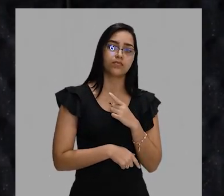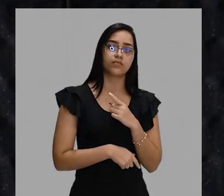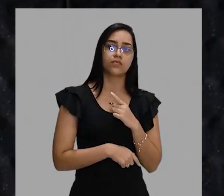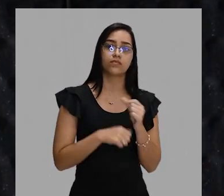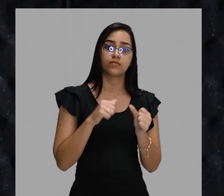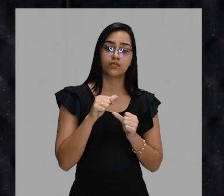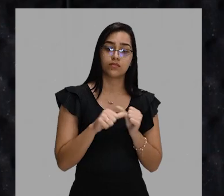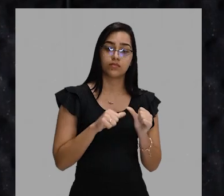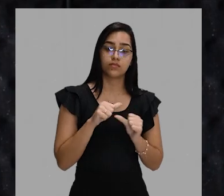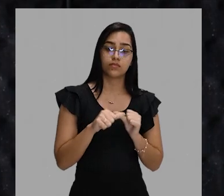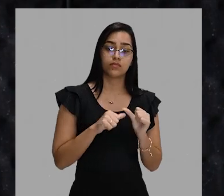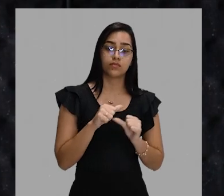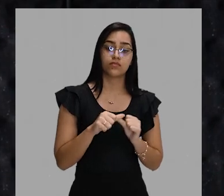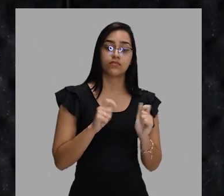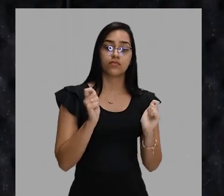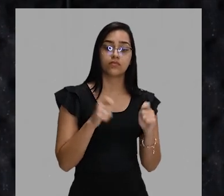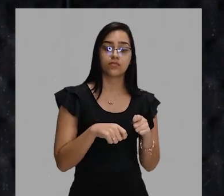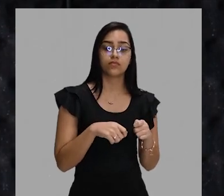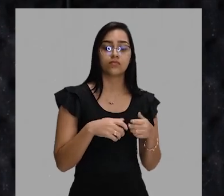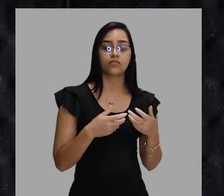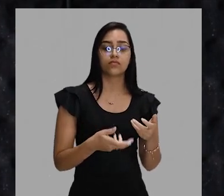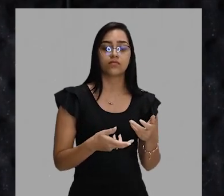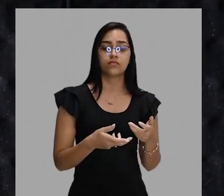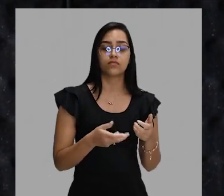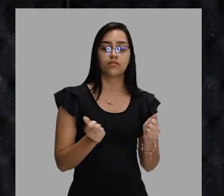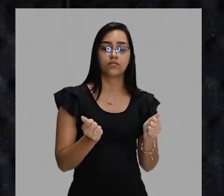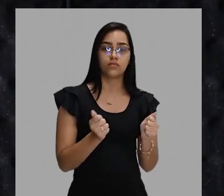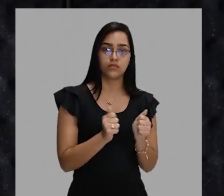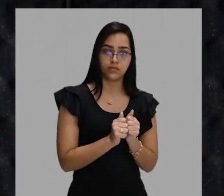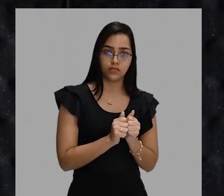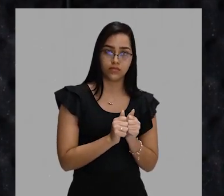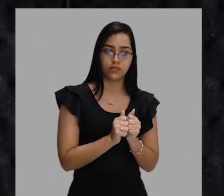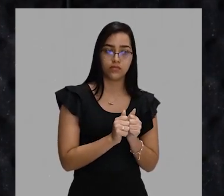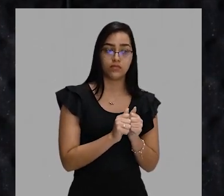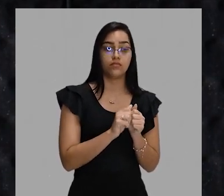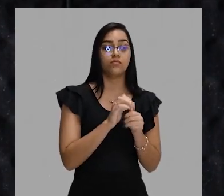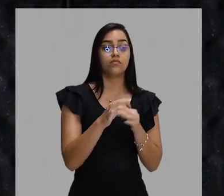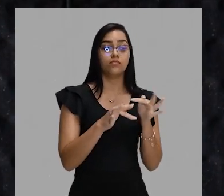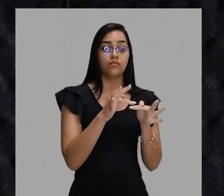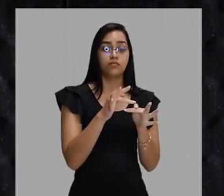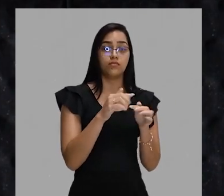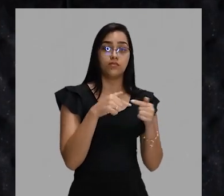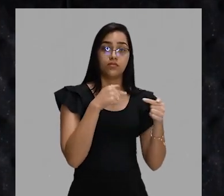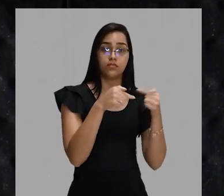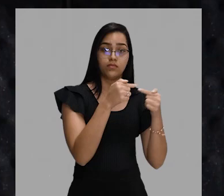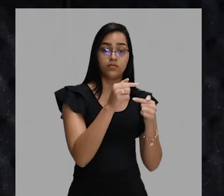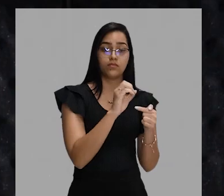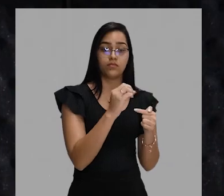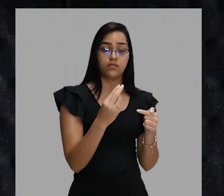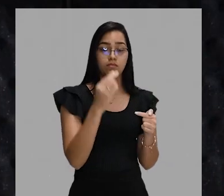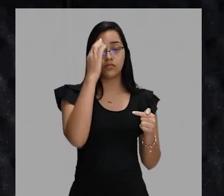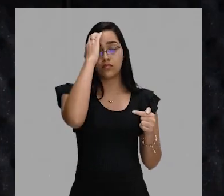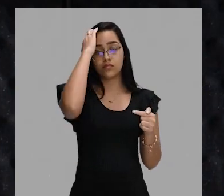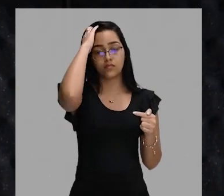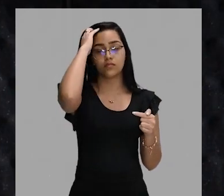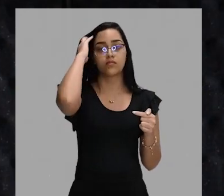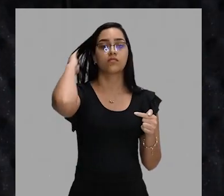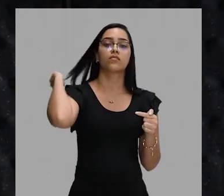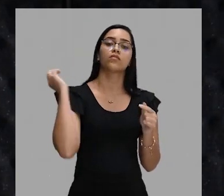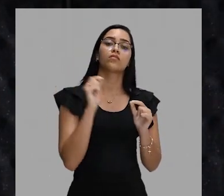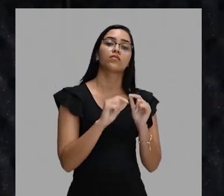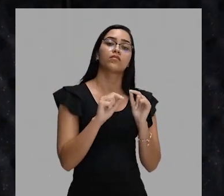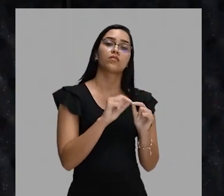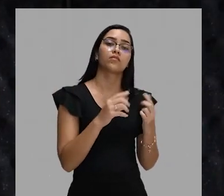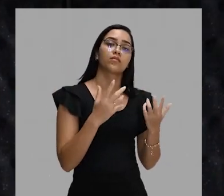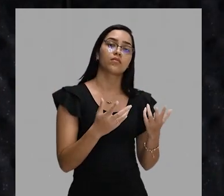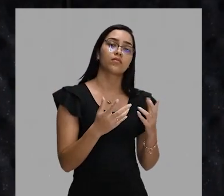pequenas alterações, elas podem se fixar na geração, ela pode ser passada para a geração seguinte,